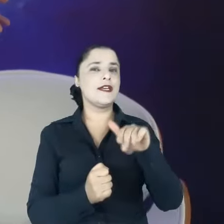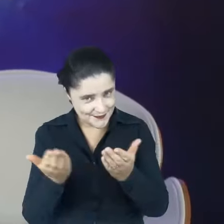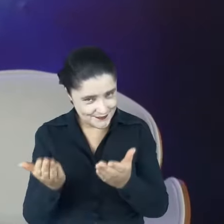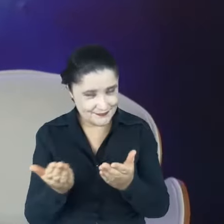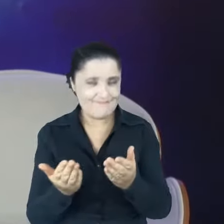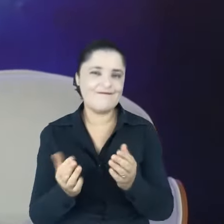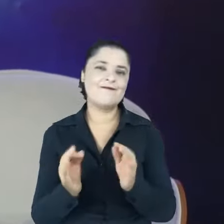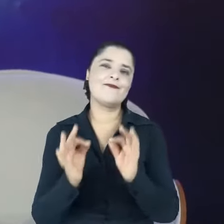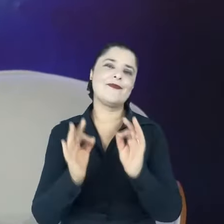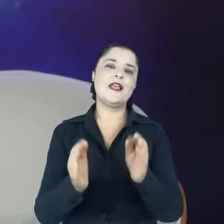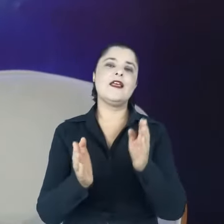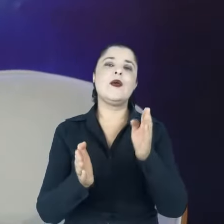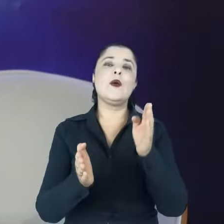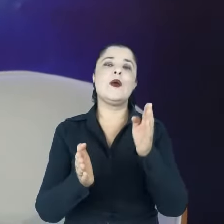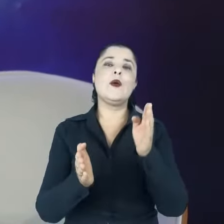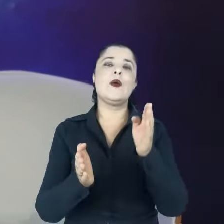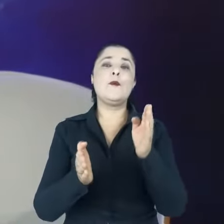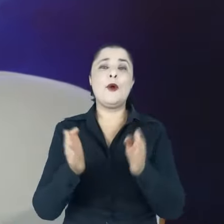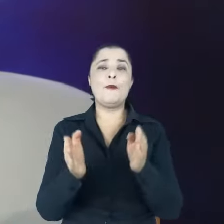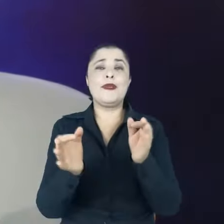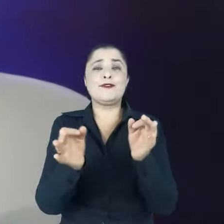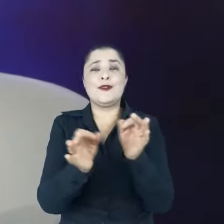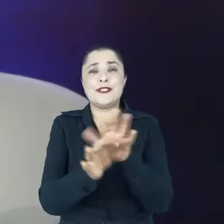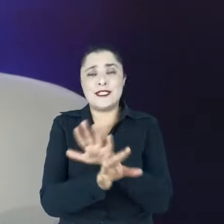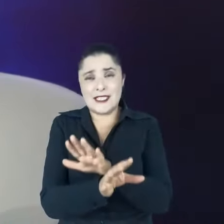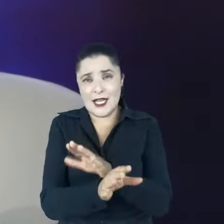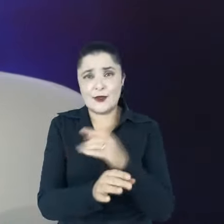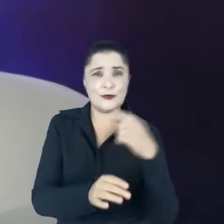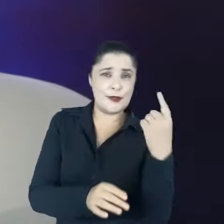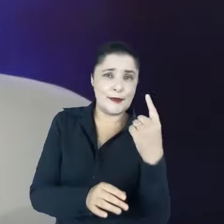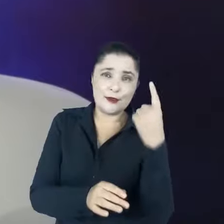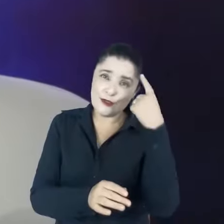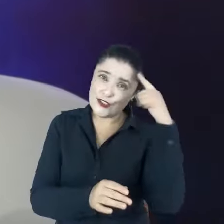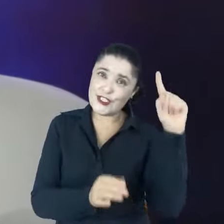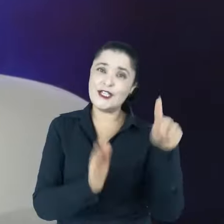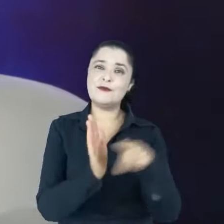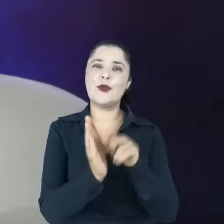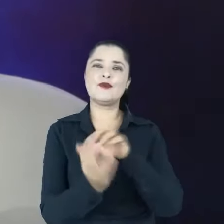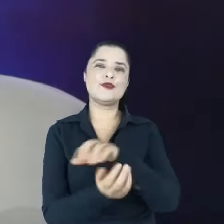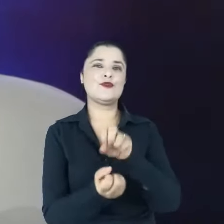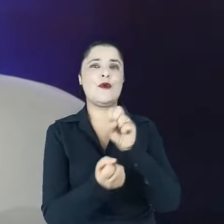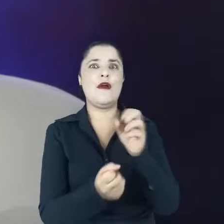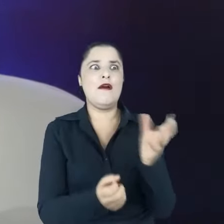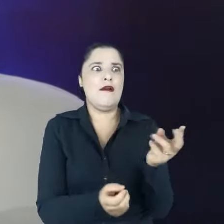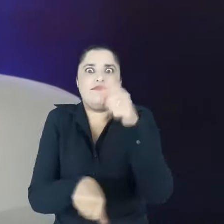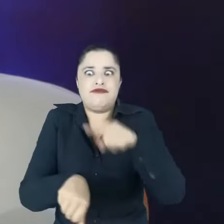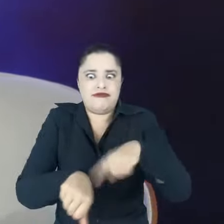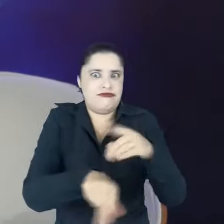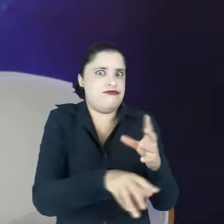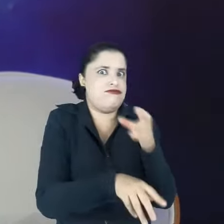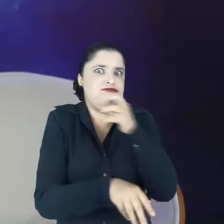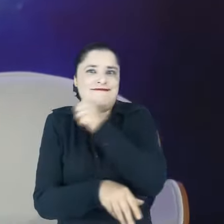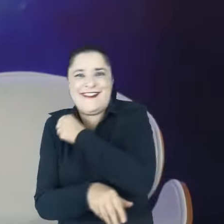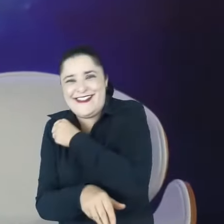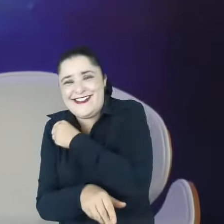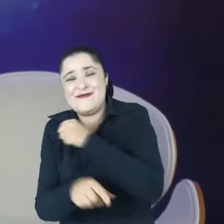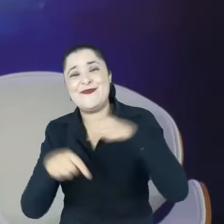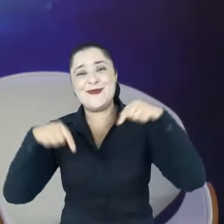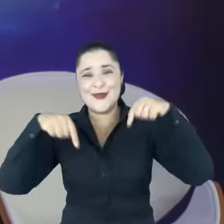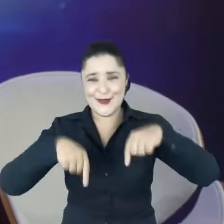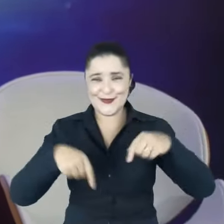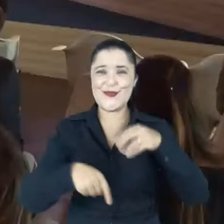momento de a gente encerrar o nosso primeiro dia de Sustainable Talks. Passou voando, não sei se para vocês, mas para a gente que está aqui, foi